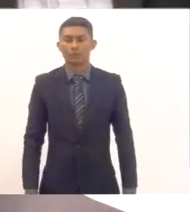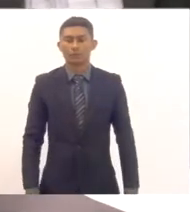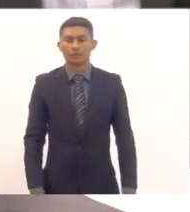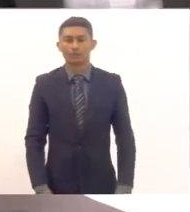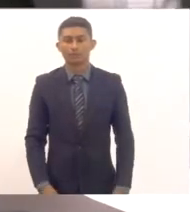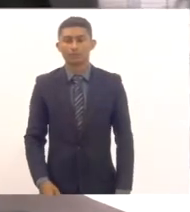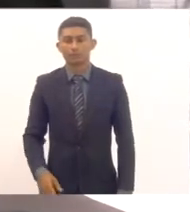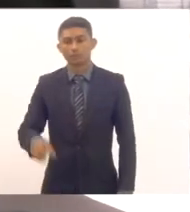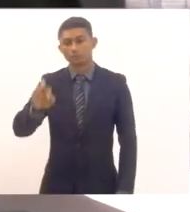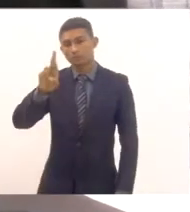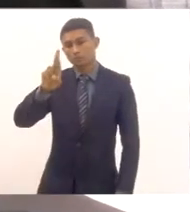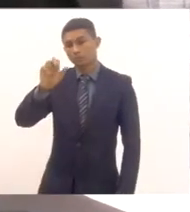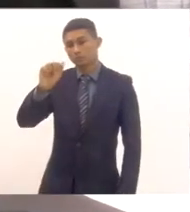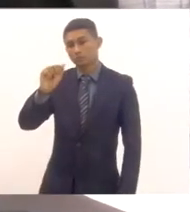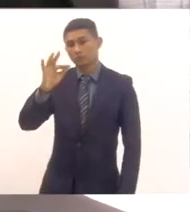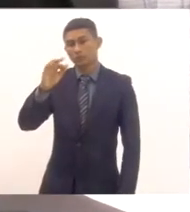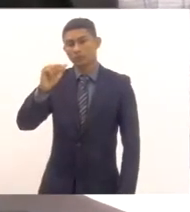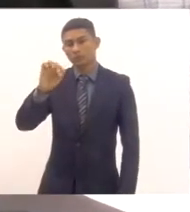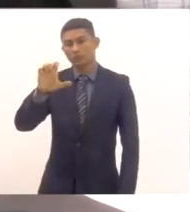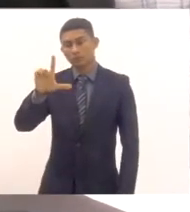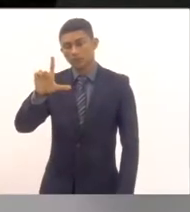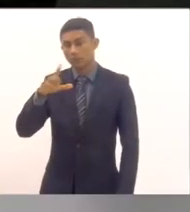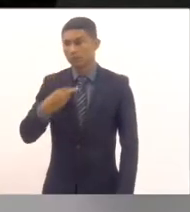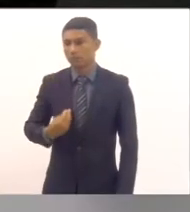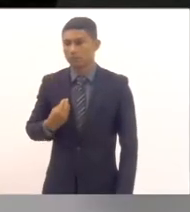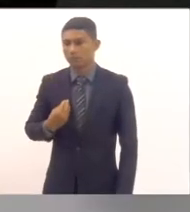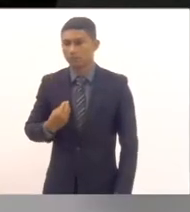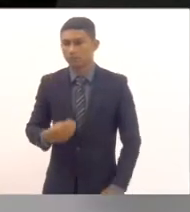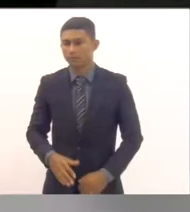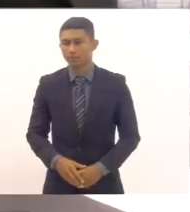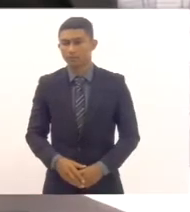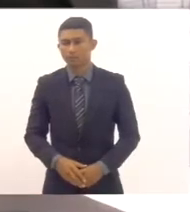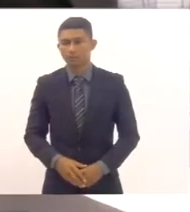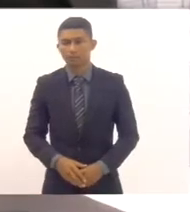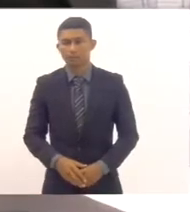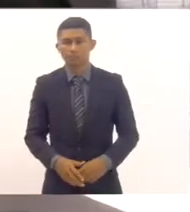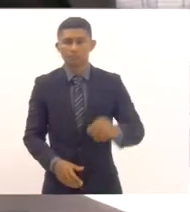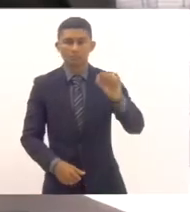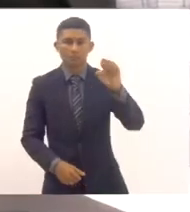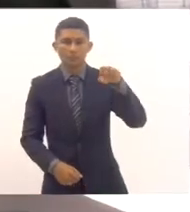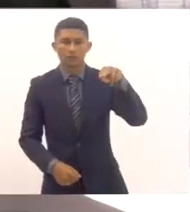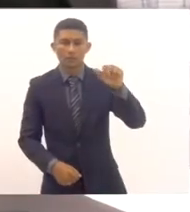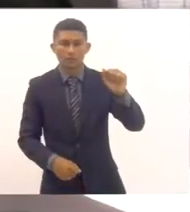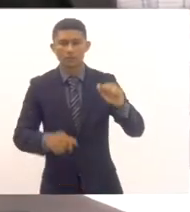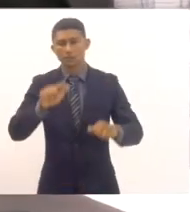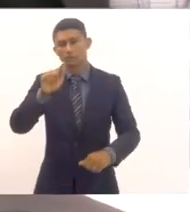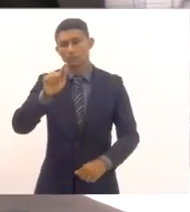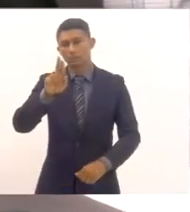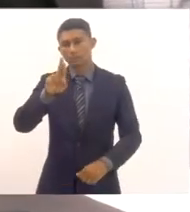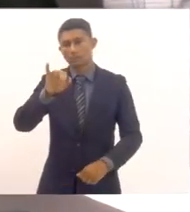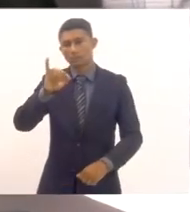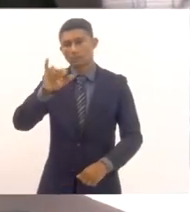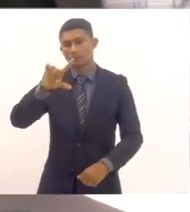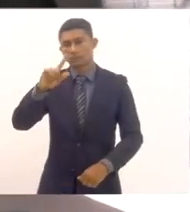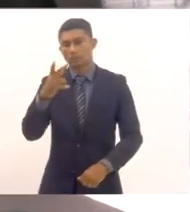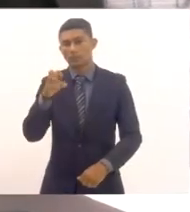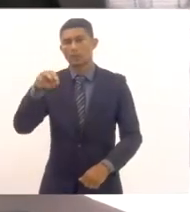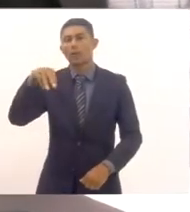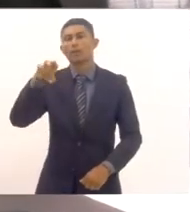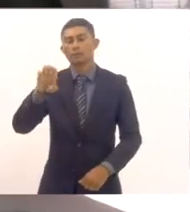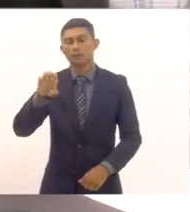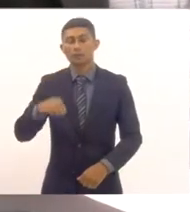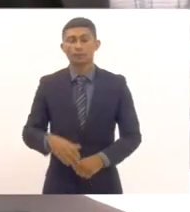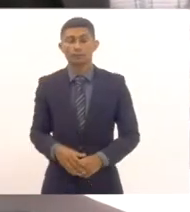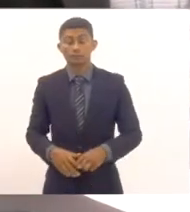Rafael cubel da carteira c Názaro da cabeça Guilherme Medeiros da Catra Mário